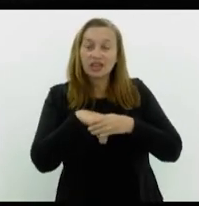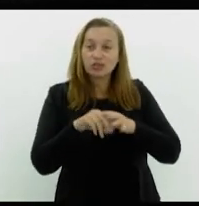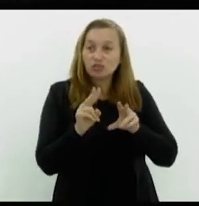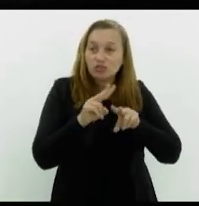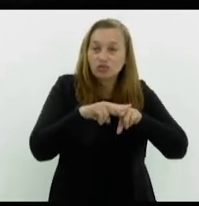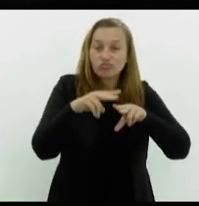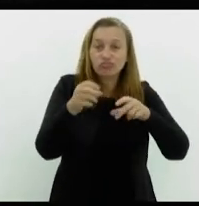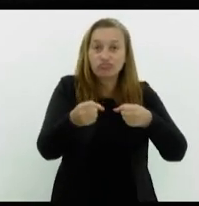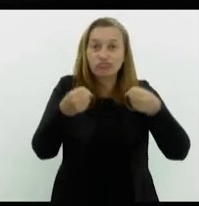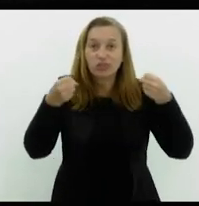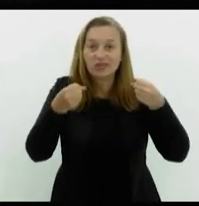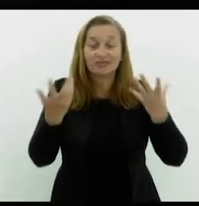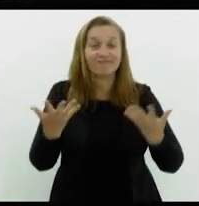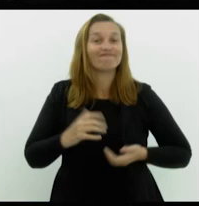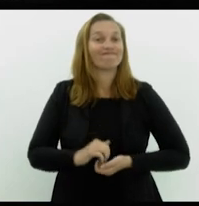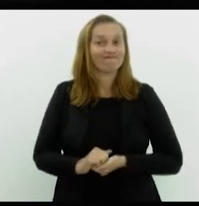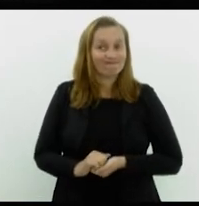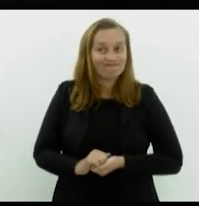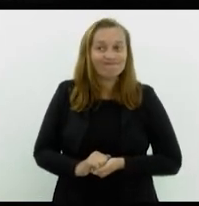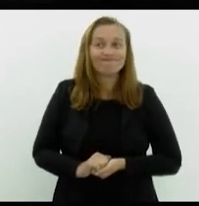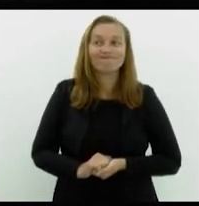presídios.